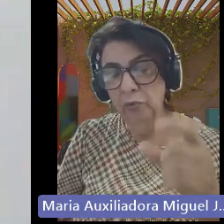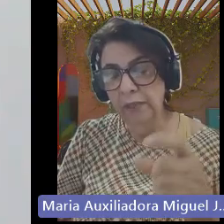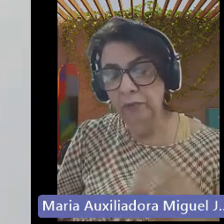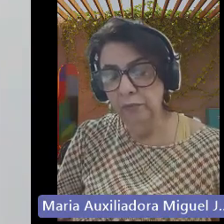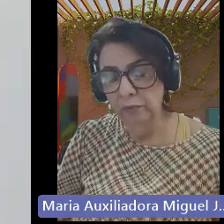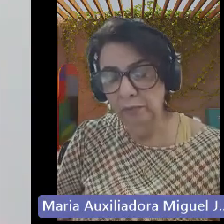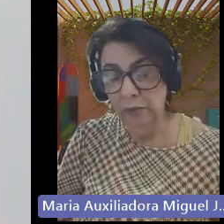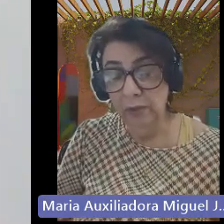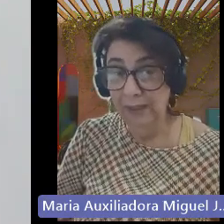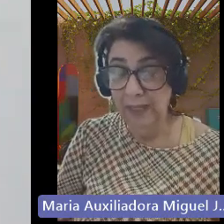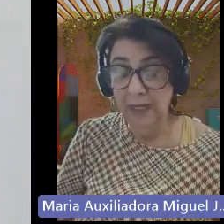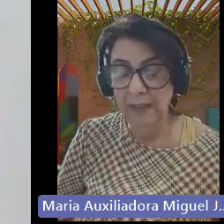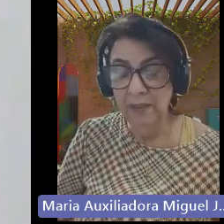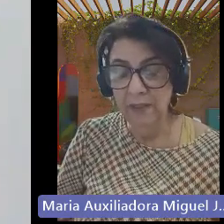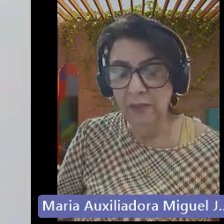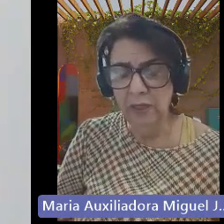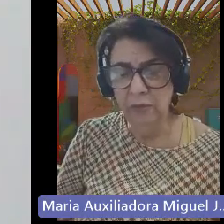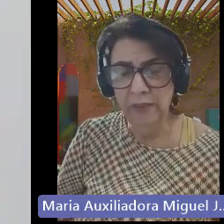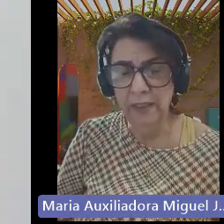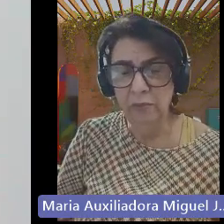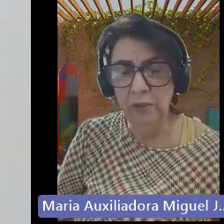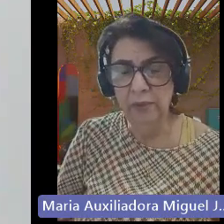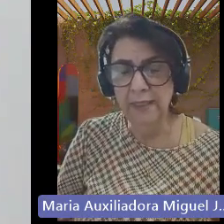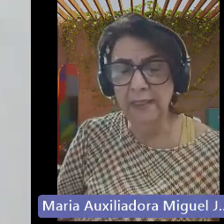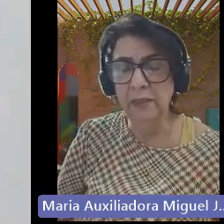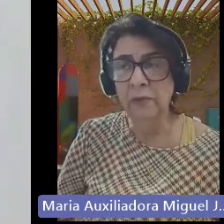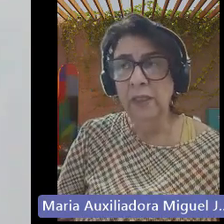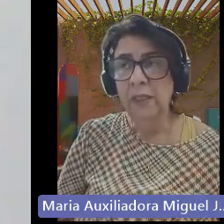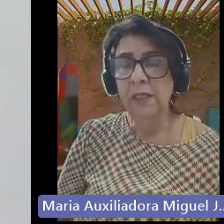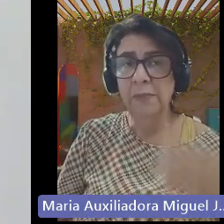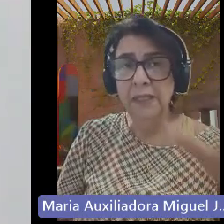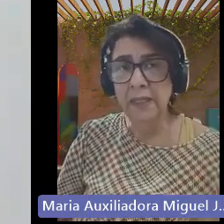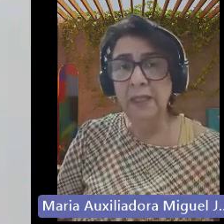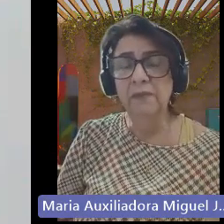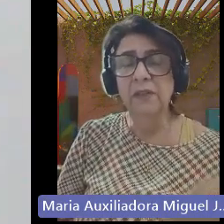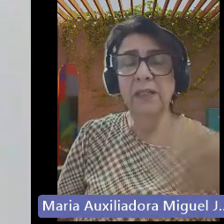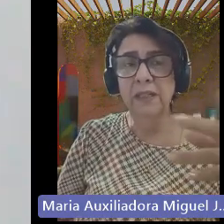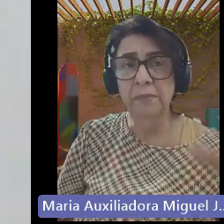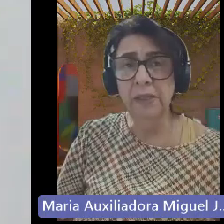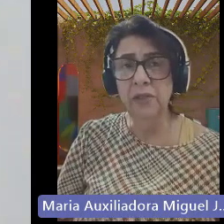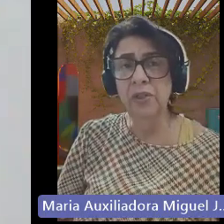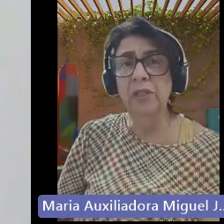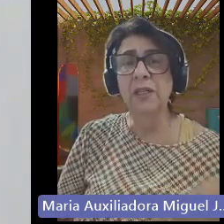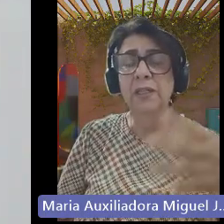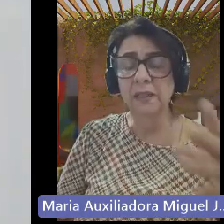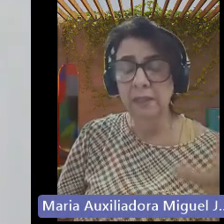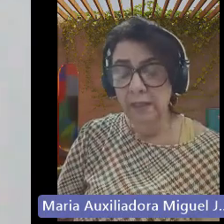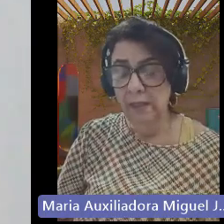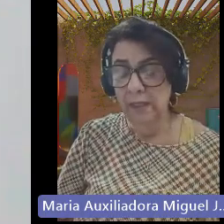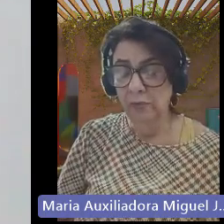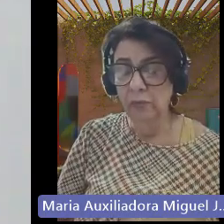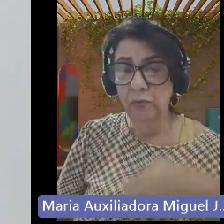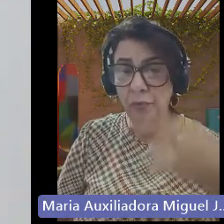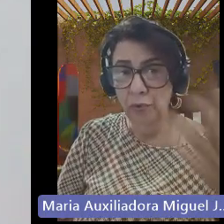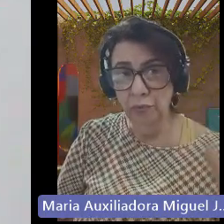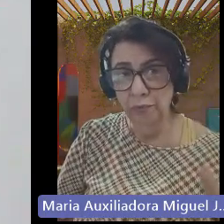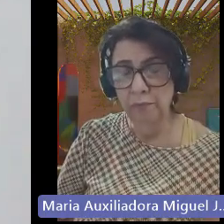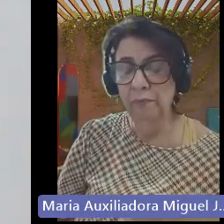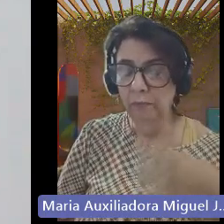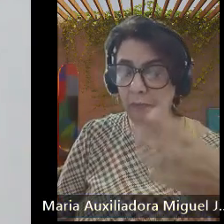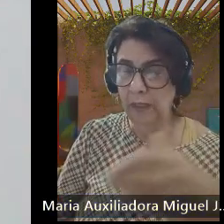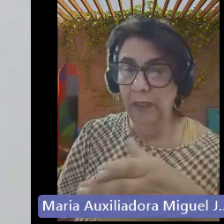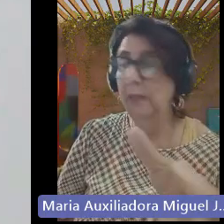um documento, uma nota técnica dizendo que aconteceu uma alteração específica na disciplina X, dentro do